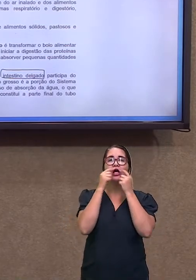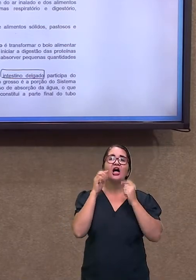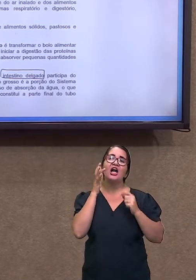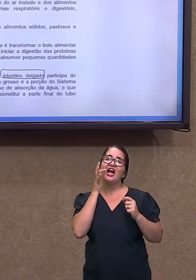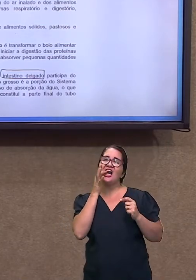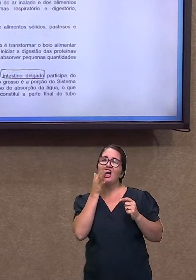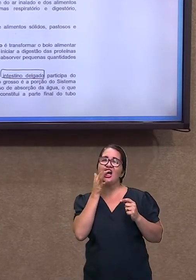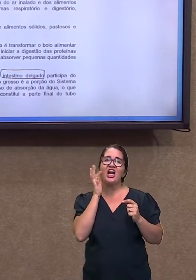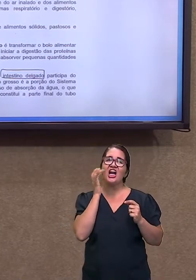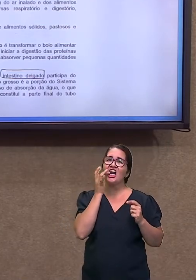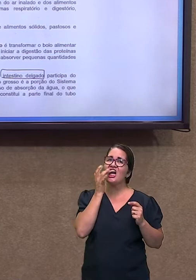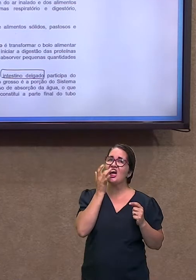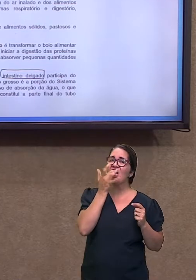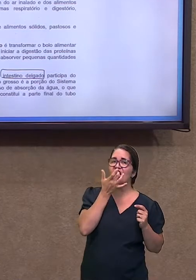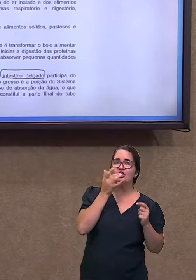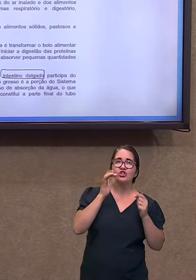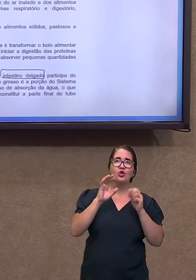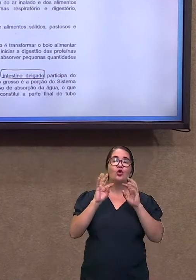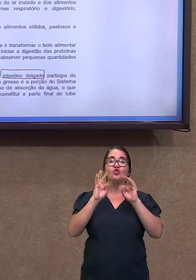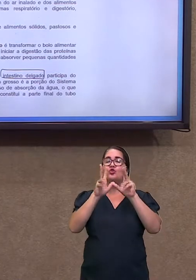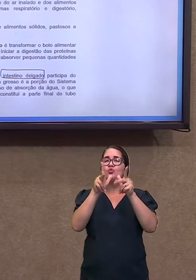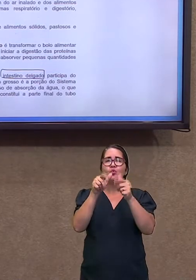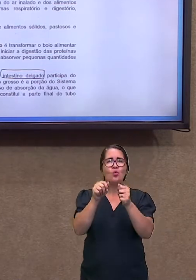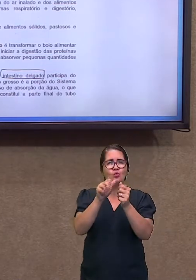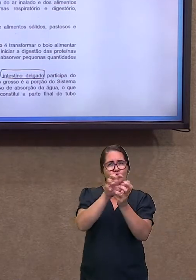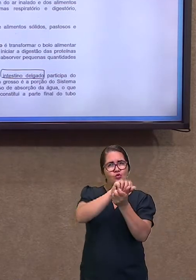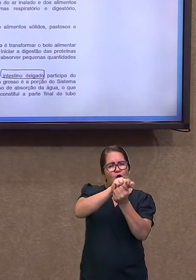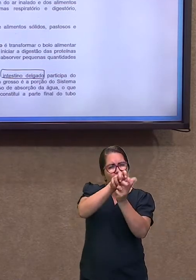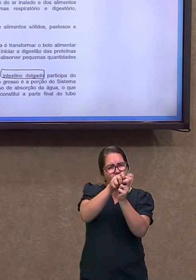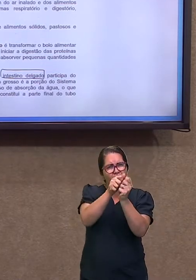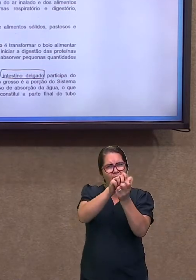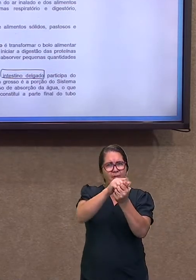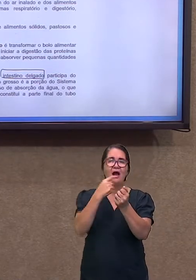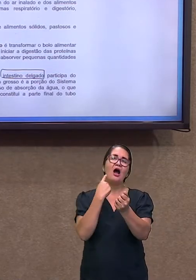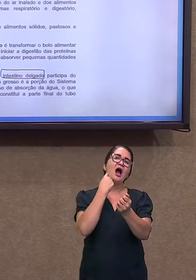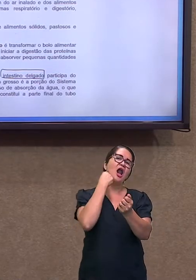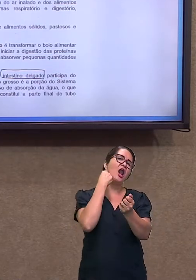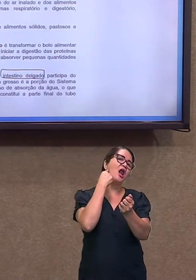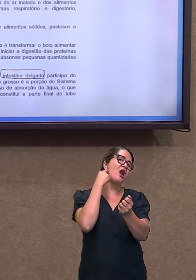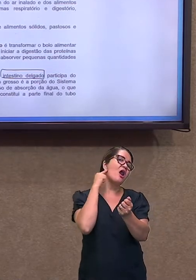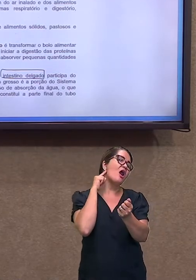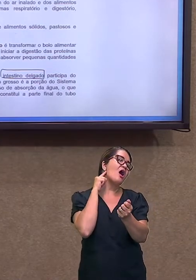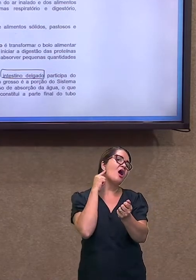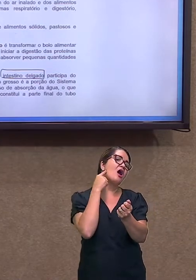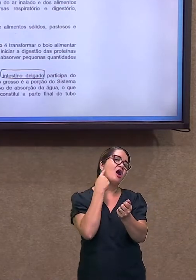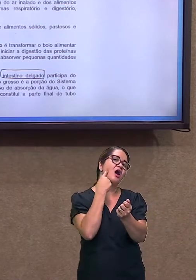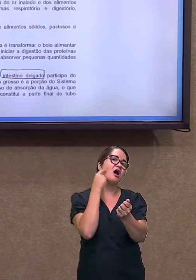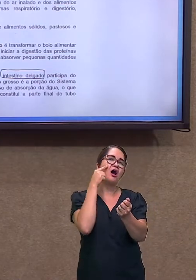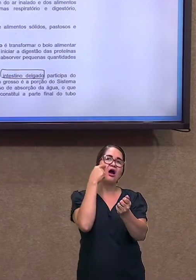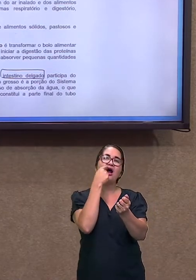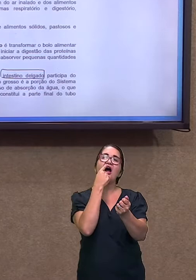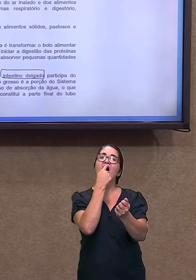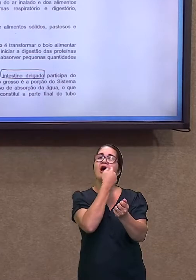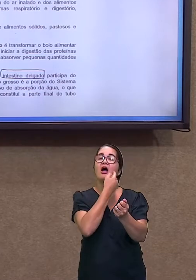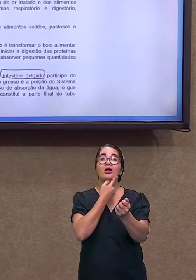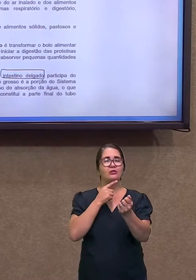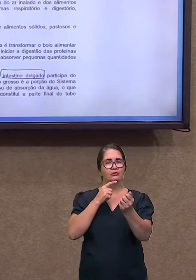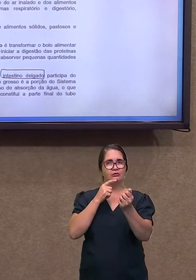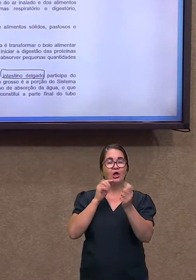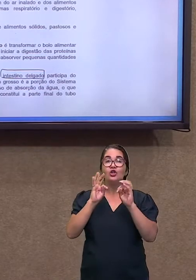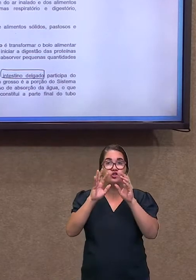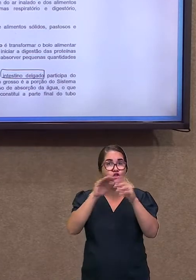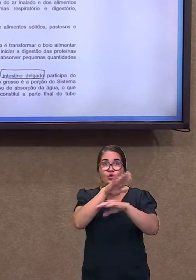proteína. Aquele que quebra, que facilita a quebra, né? Por que a criança, quando